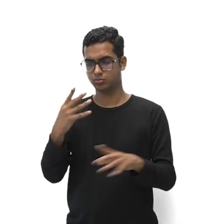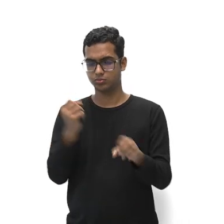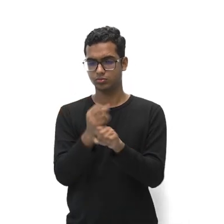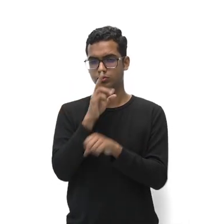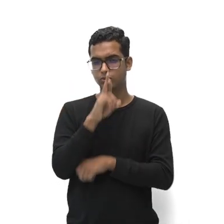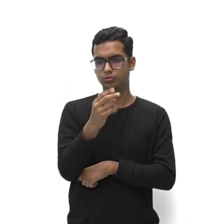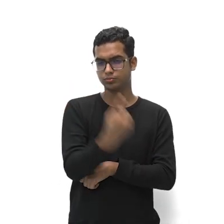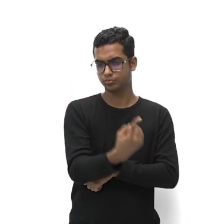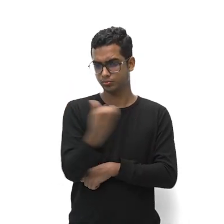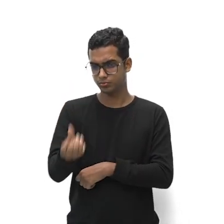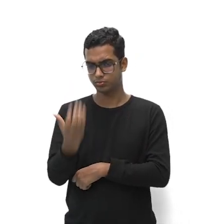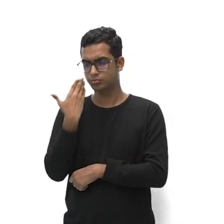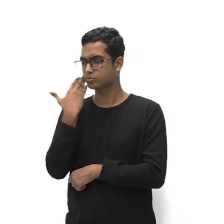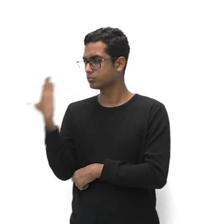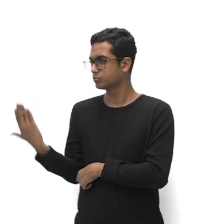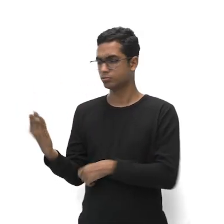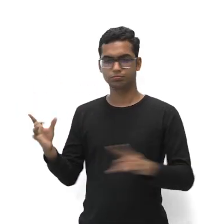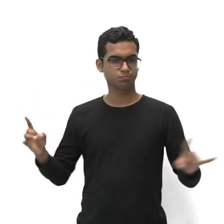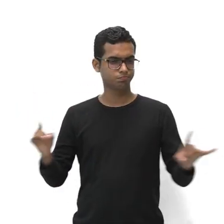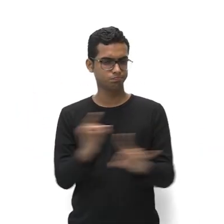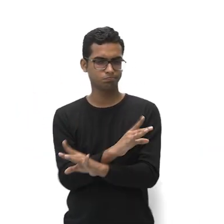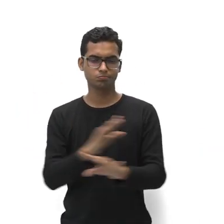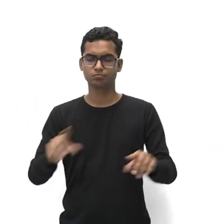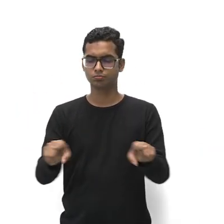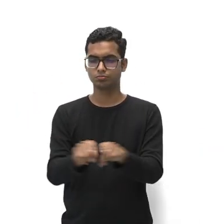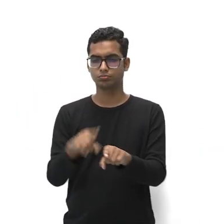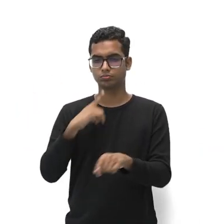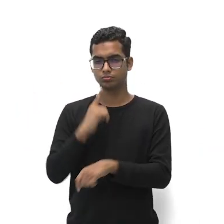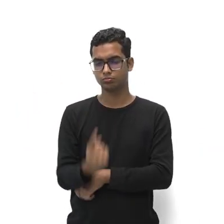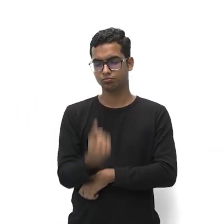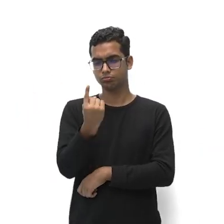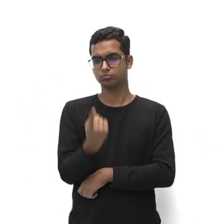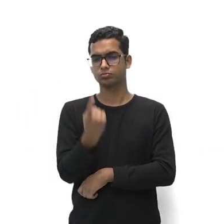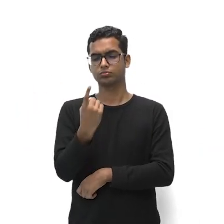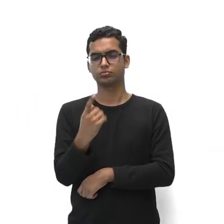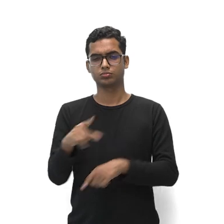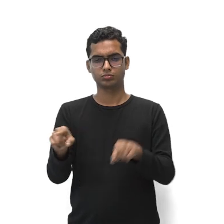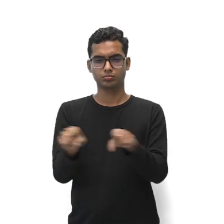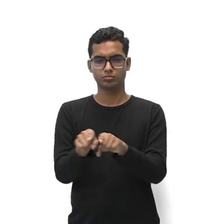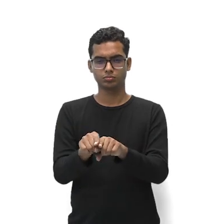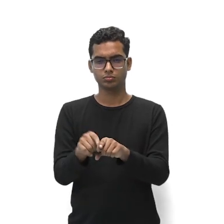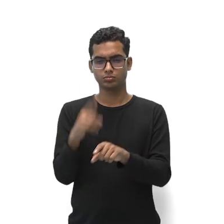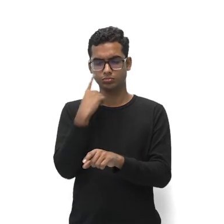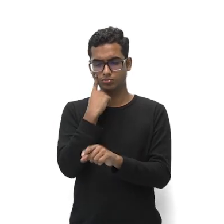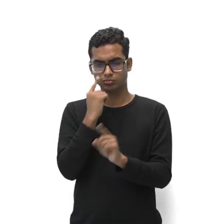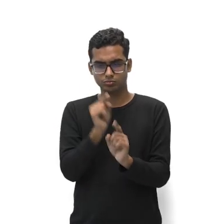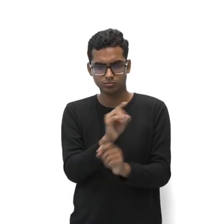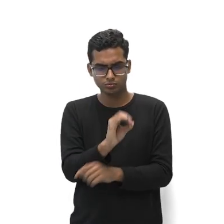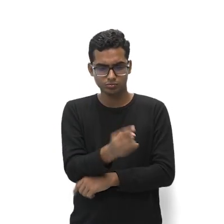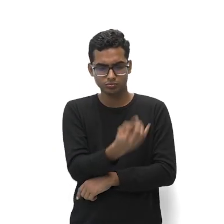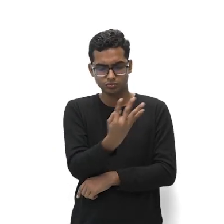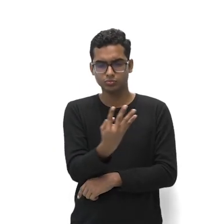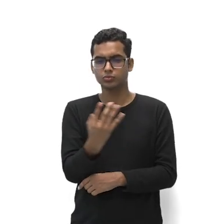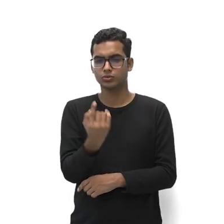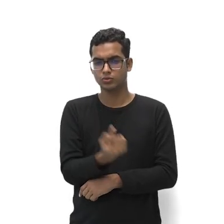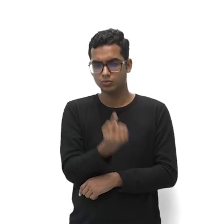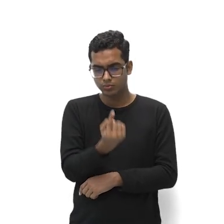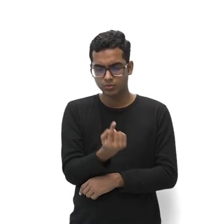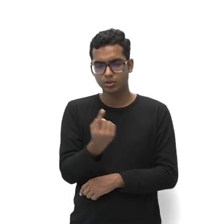pronto. Eu tenho uma casa decimal aqui e mais uma casa decimal aqui, correto?